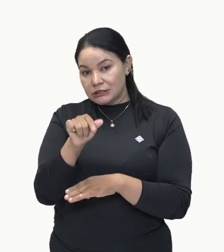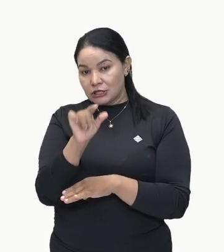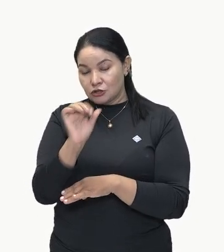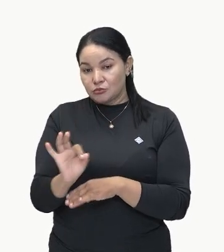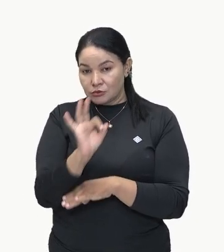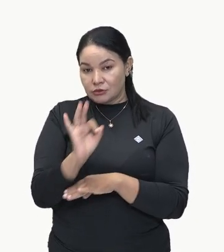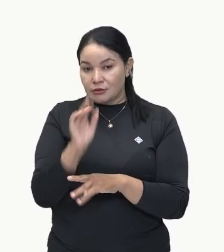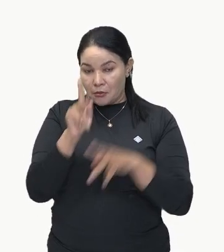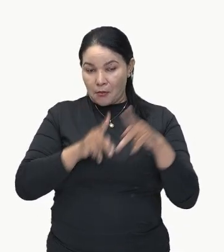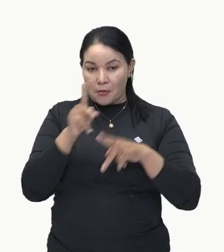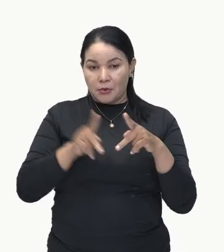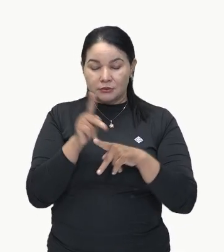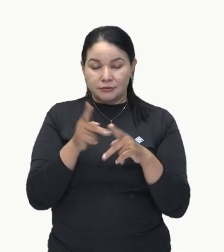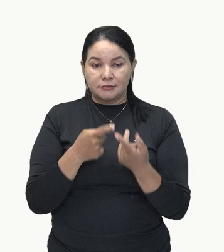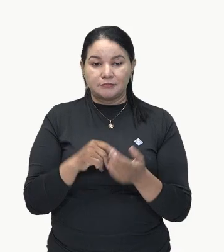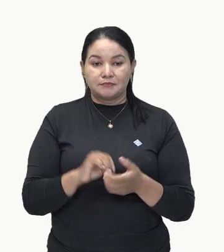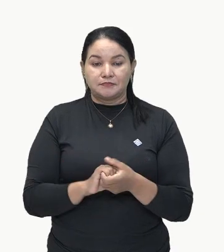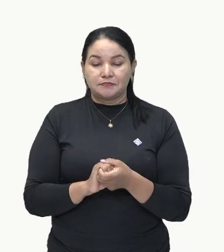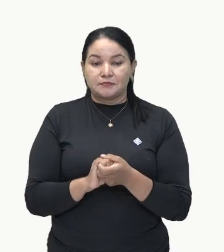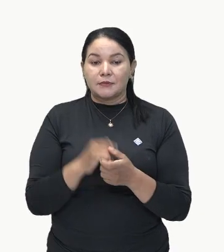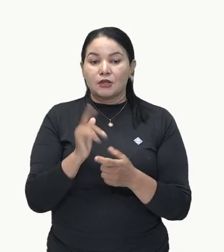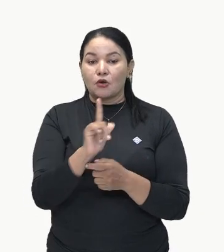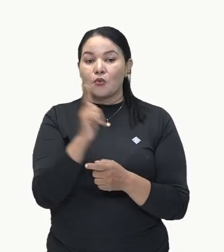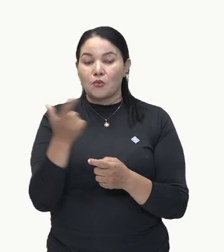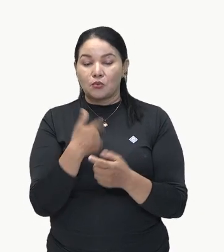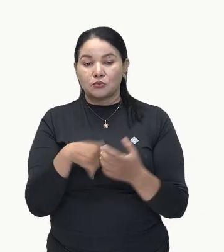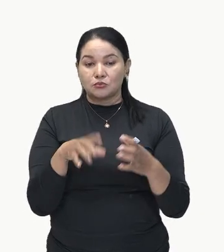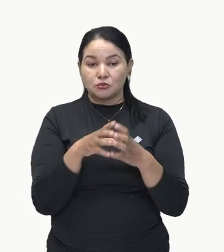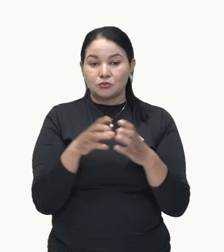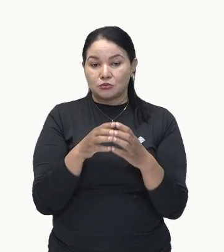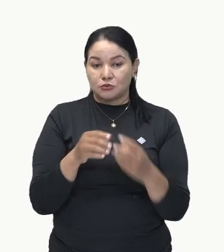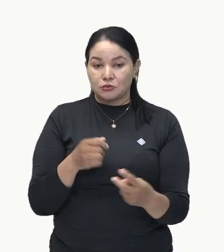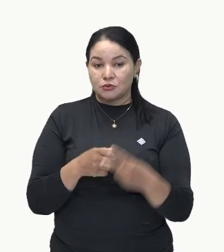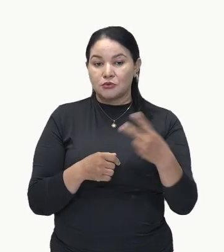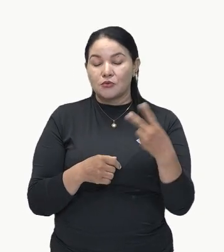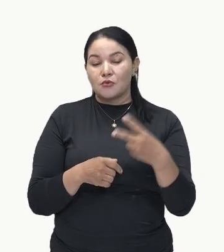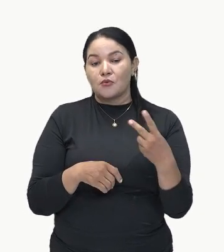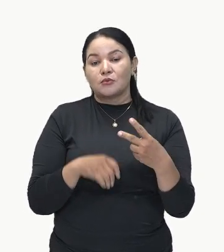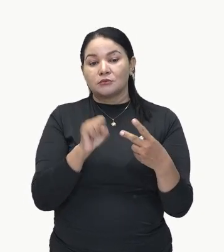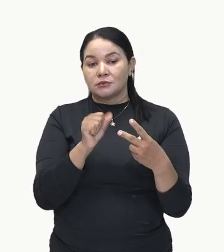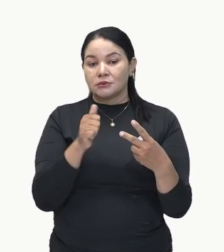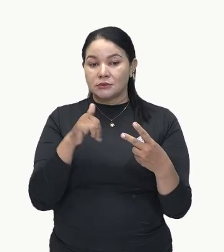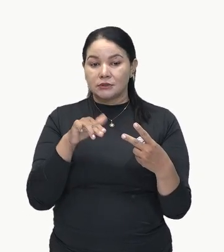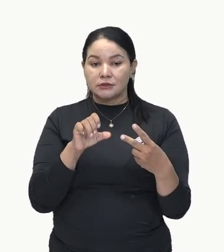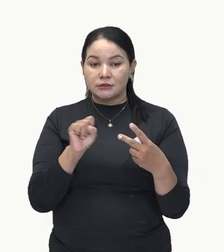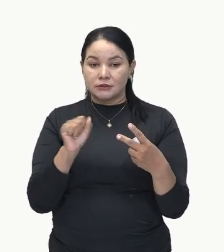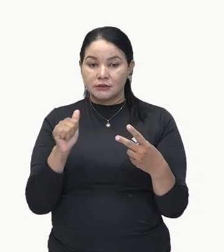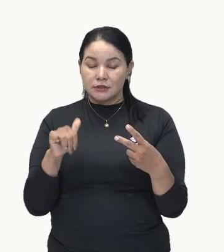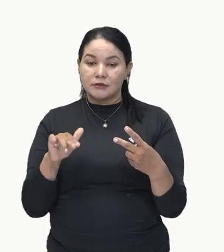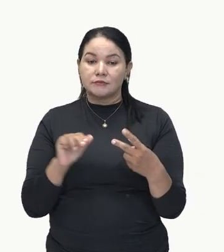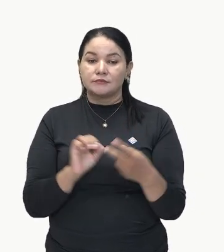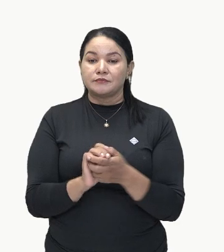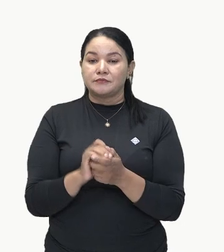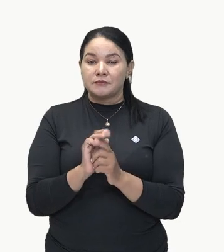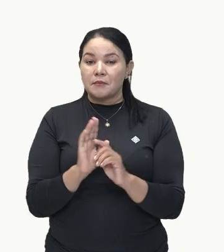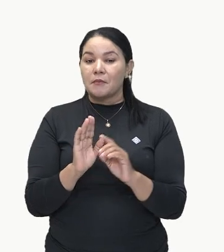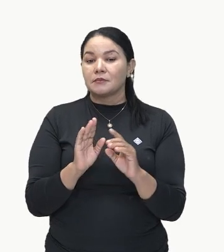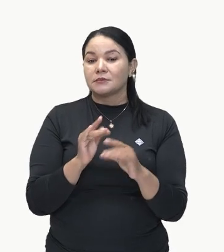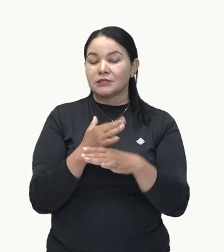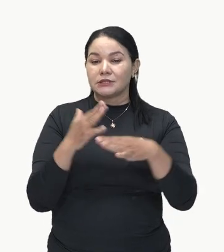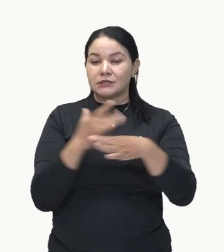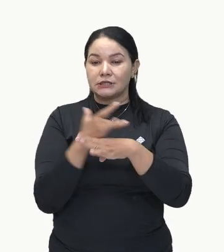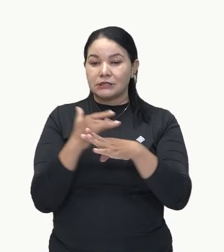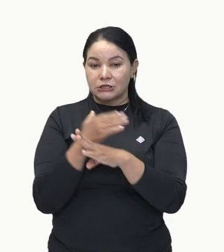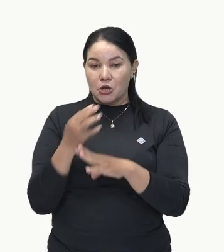vai estar nessa região. Vamos ter aí a região de San, que vai ser a segunda maior, que pega a área de São